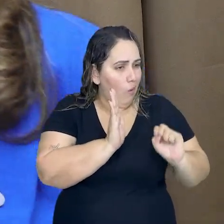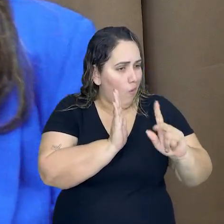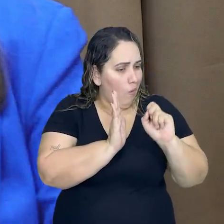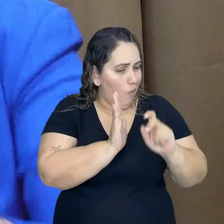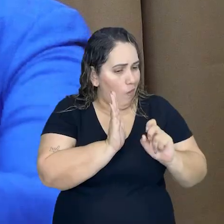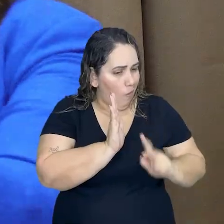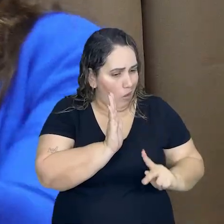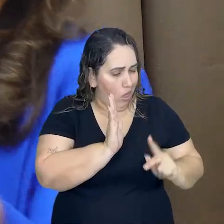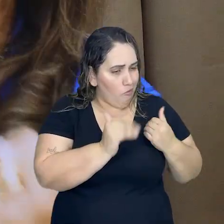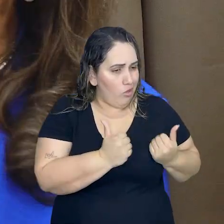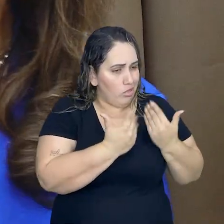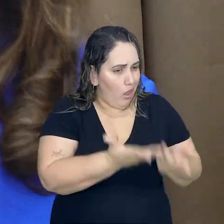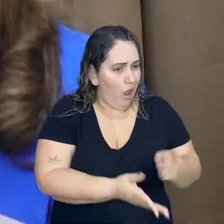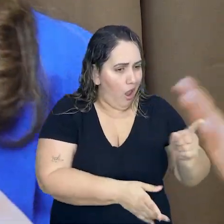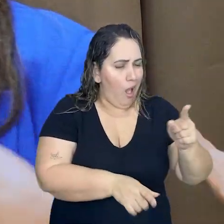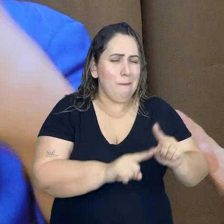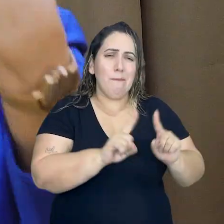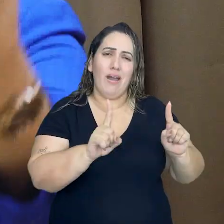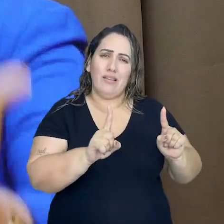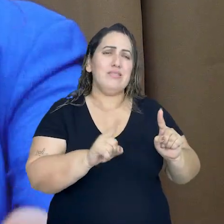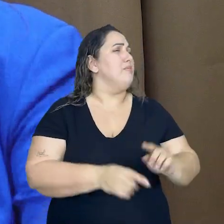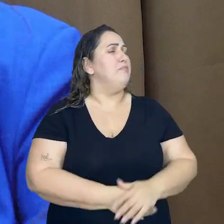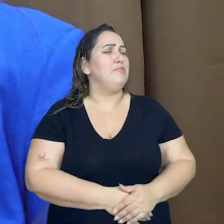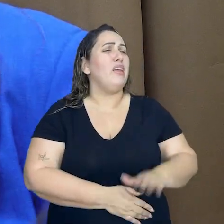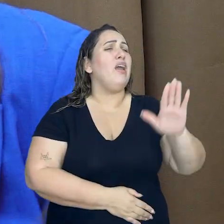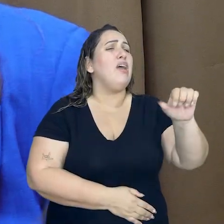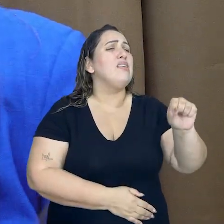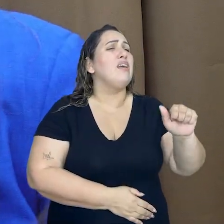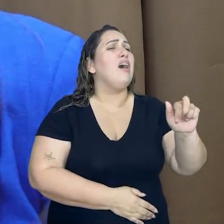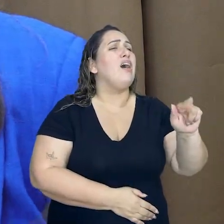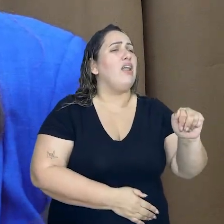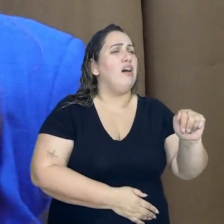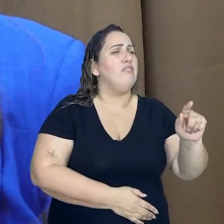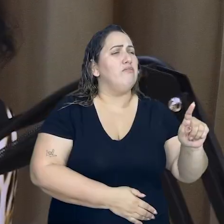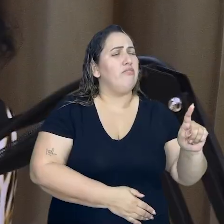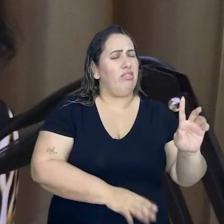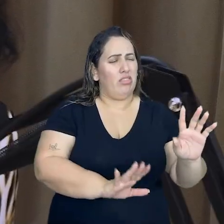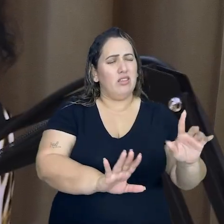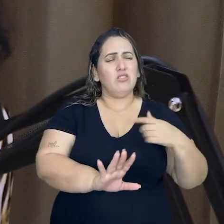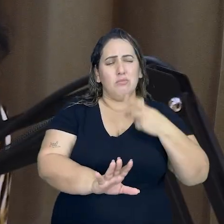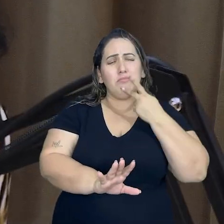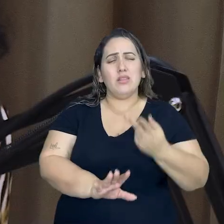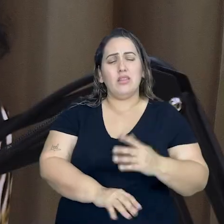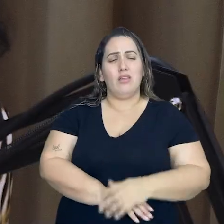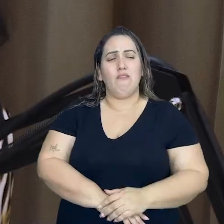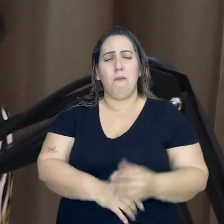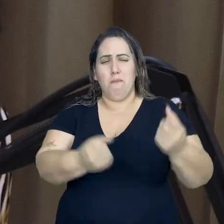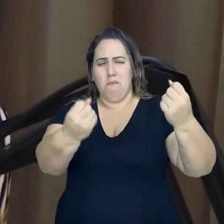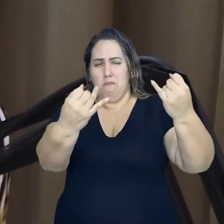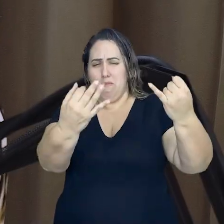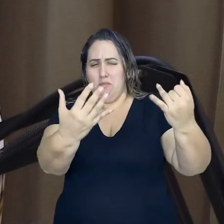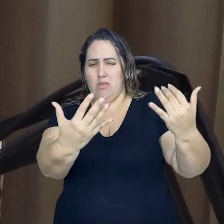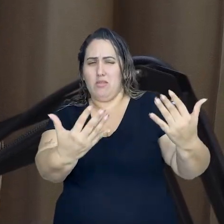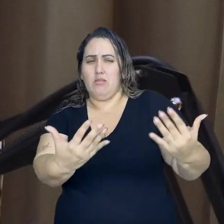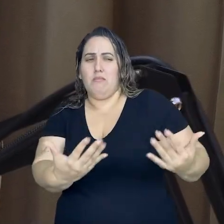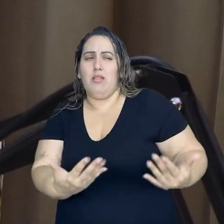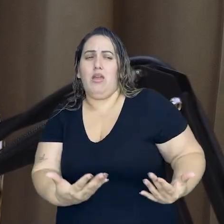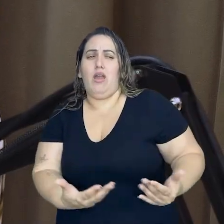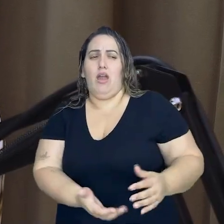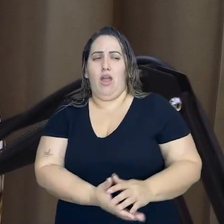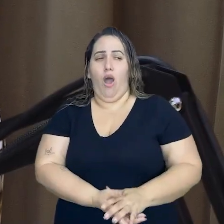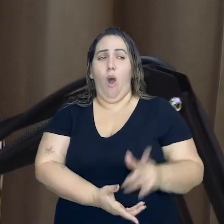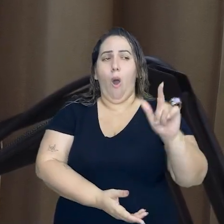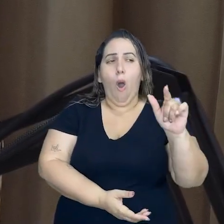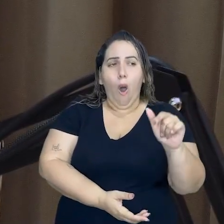tirando, eles dão com a mão, tira com a outra, dão com a mão, tira com a outra. Então, assim, é difícil. Só para